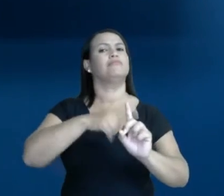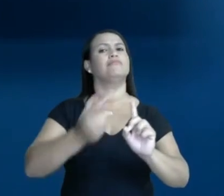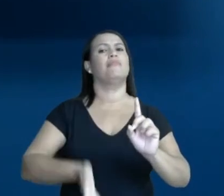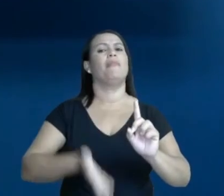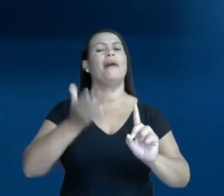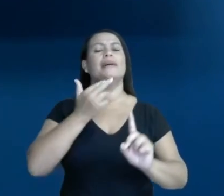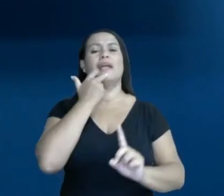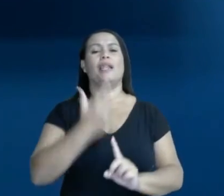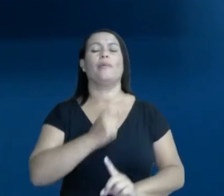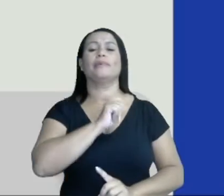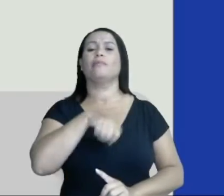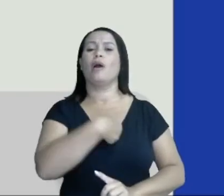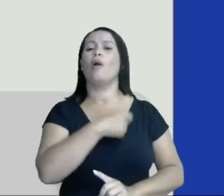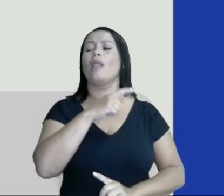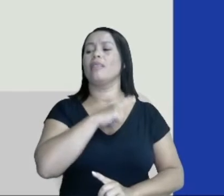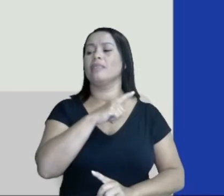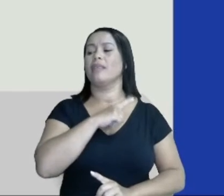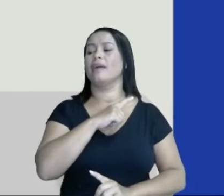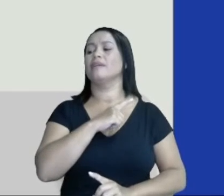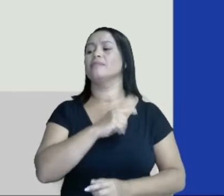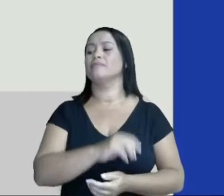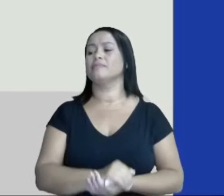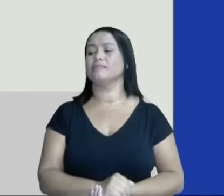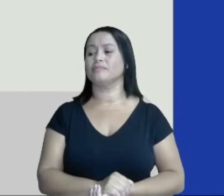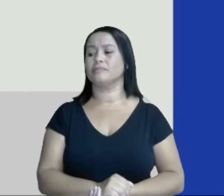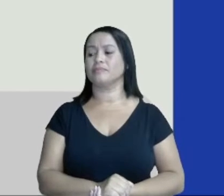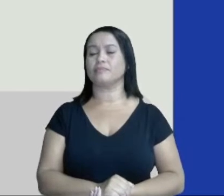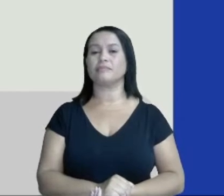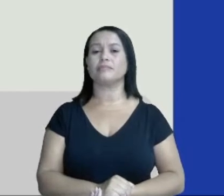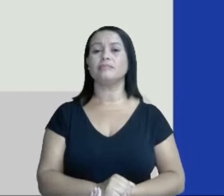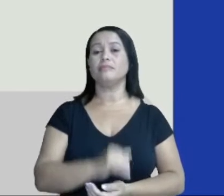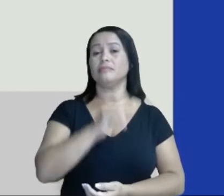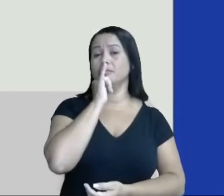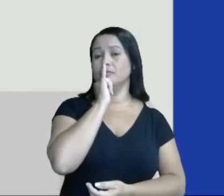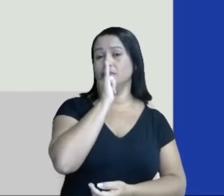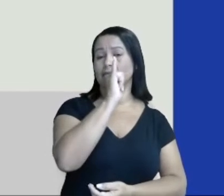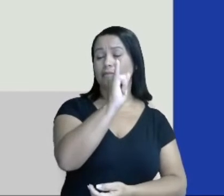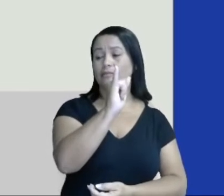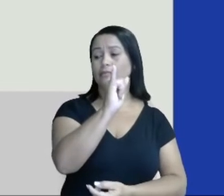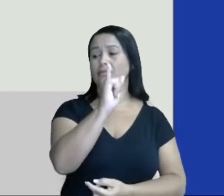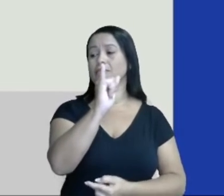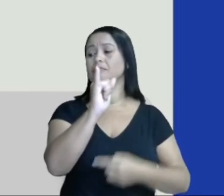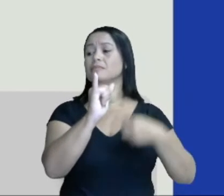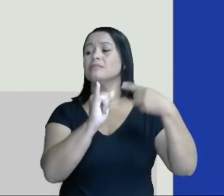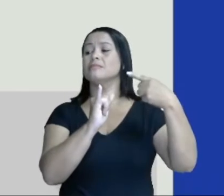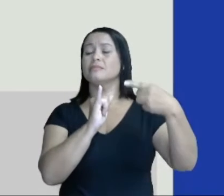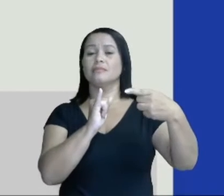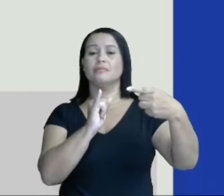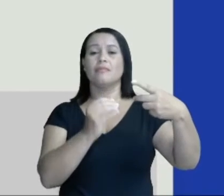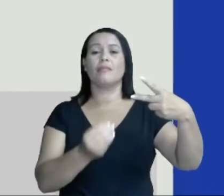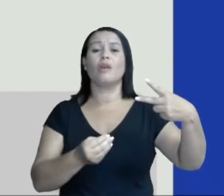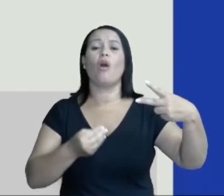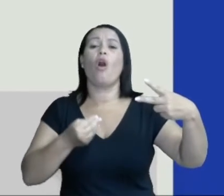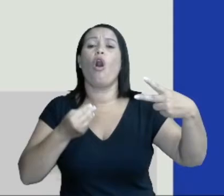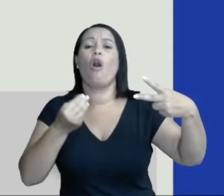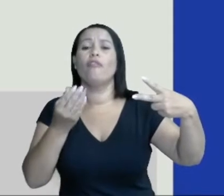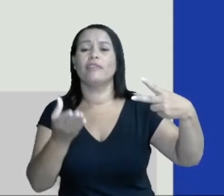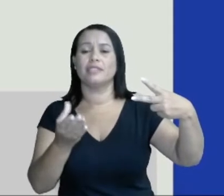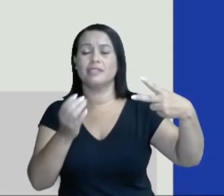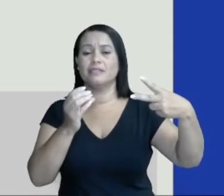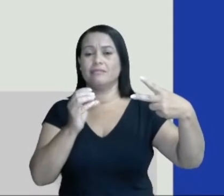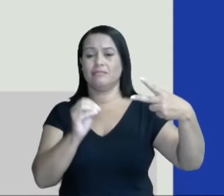né, em língua espanhola. A gente tem decir, que significa dizer. A gente tem ofrecer,